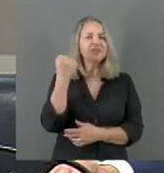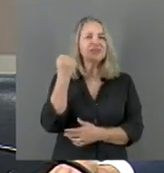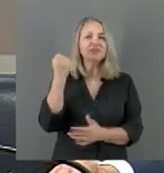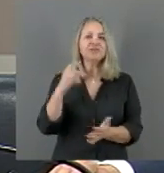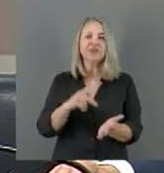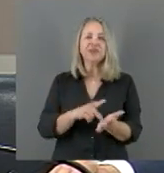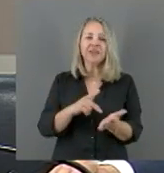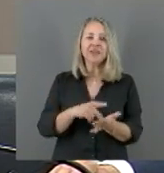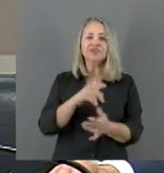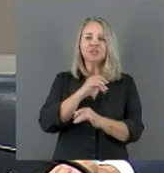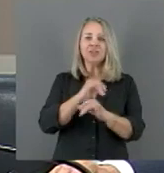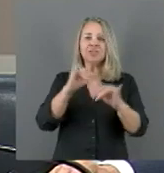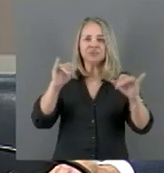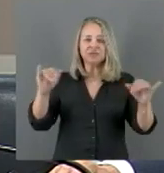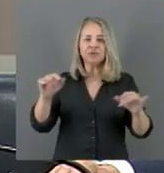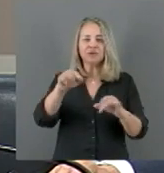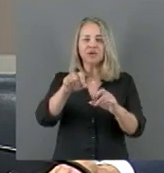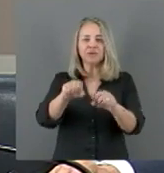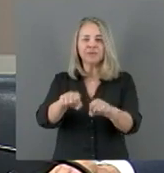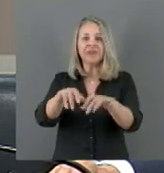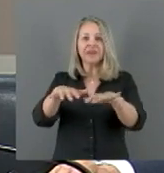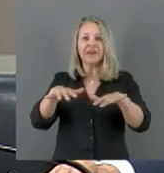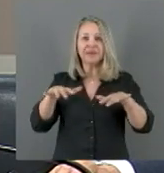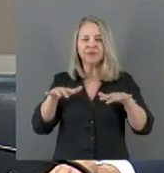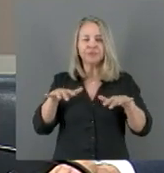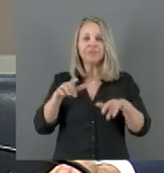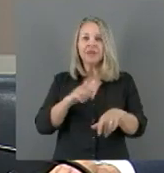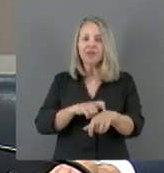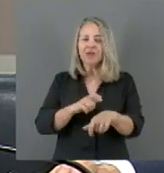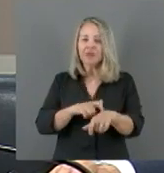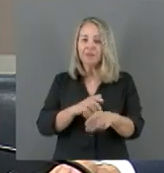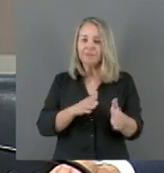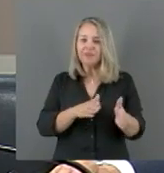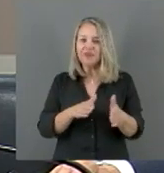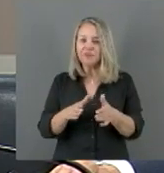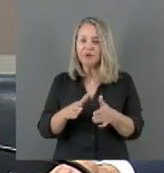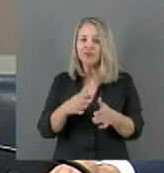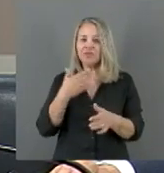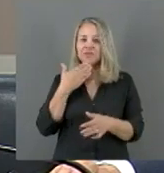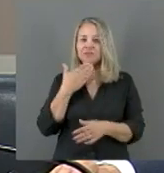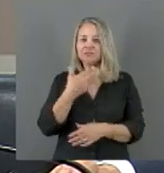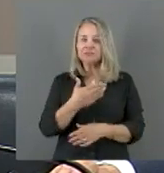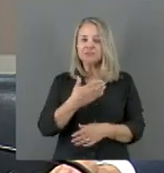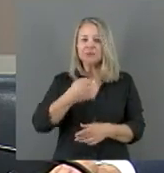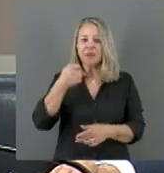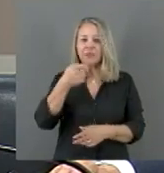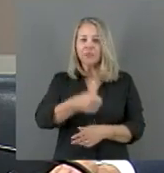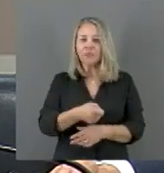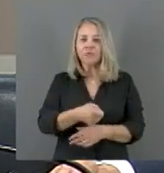imediatamente denunciou no plenário e, ao mesmo tempo, exigiu